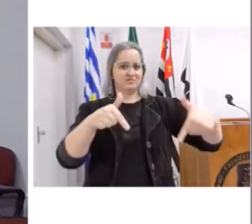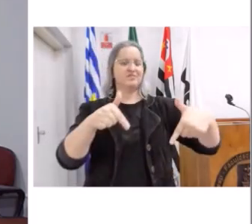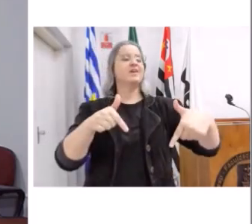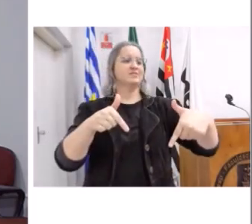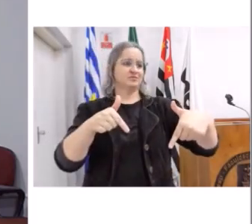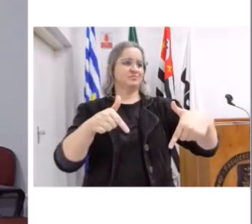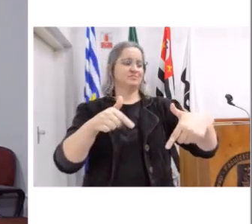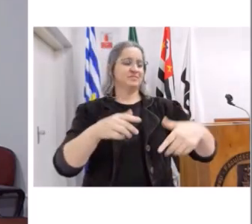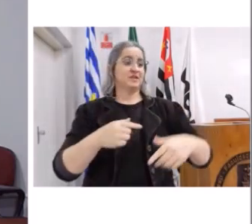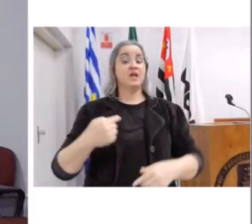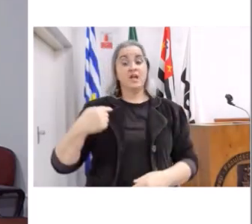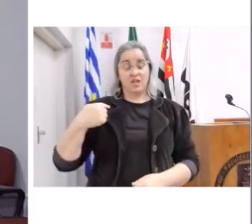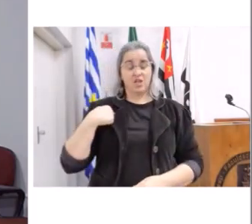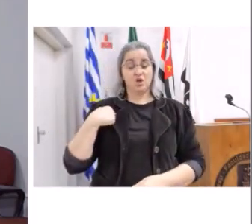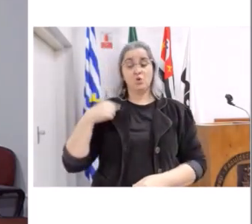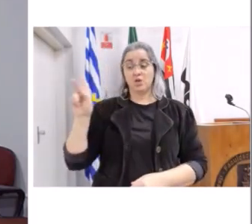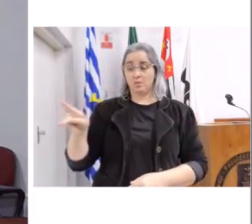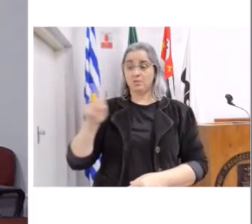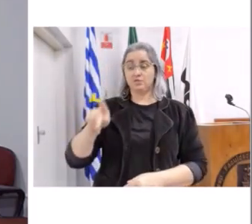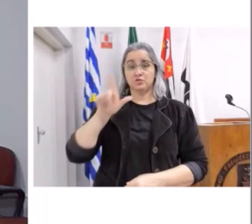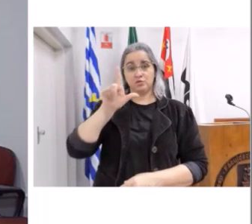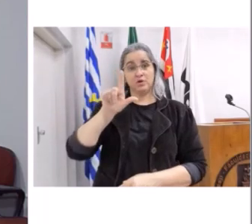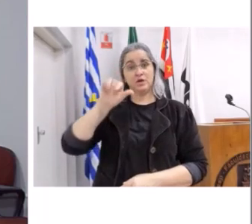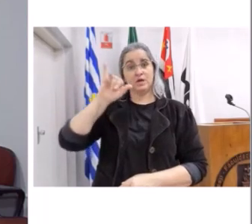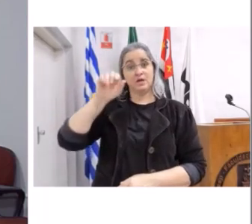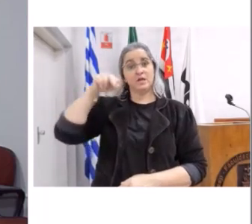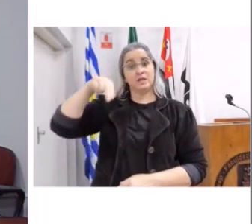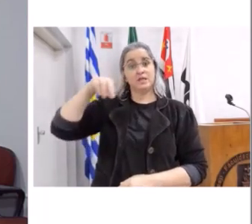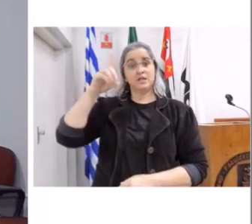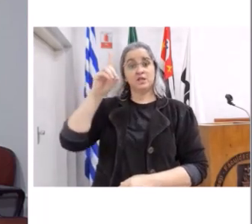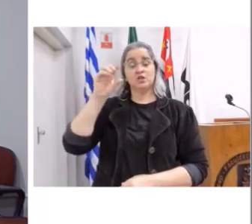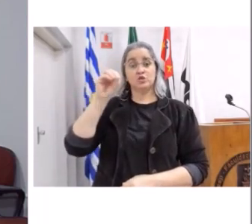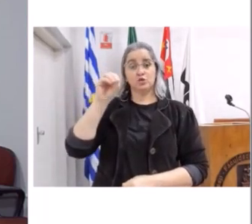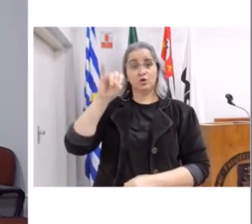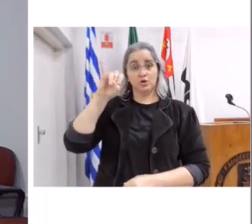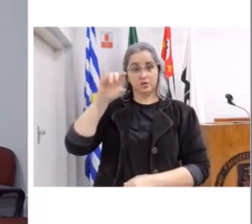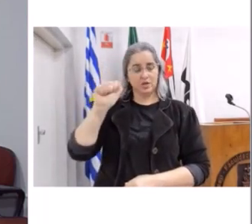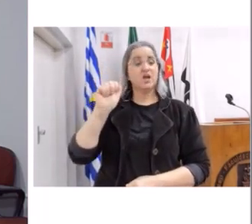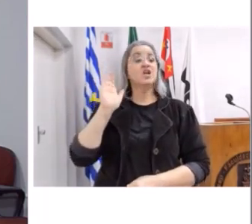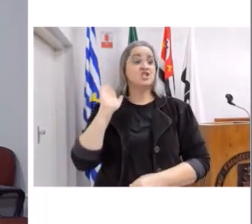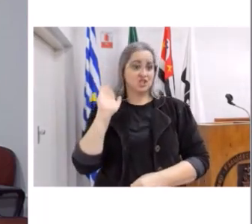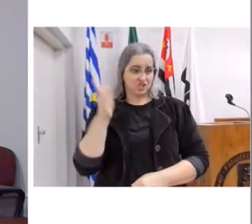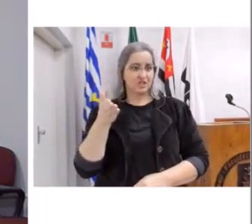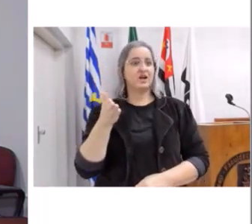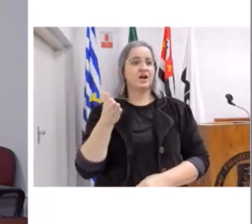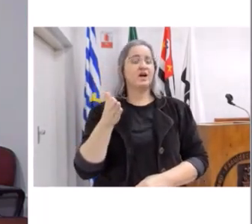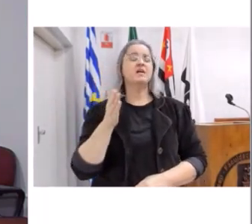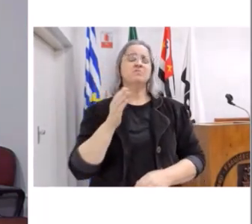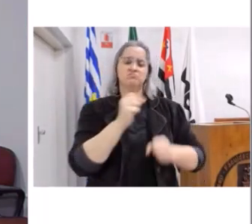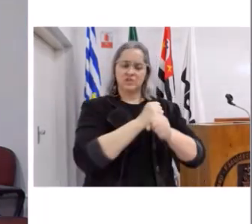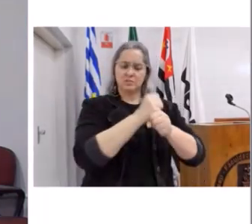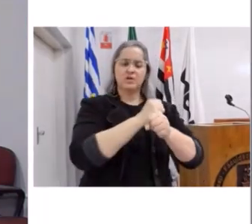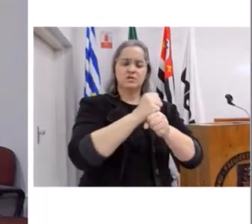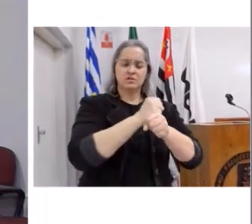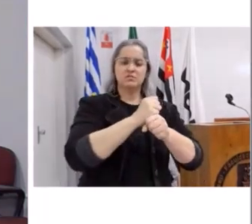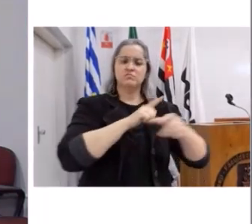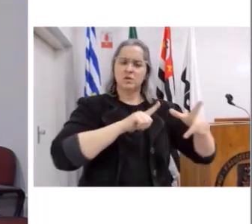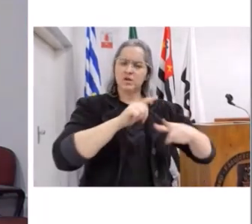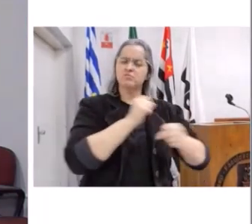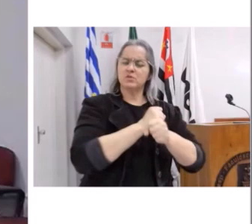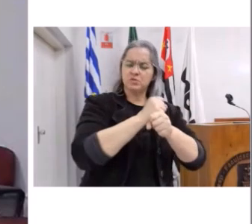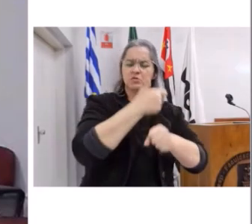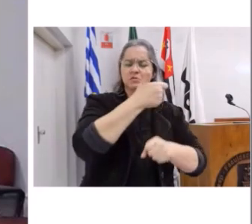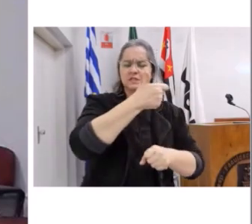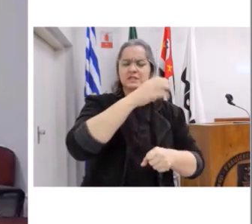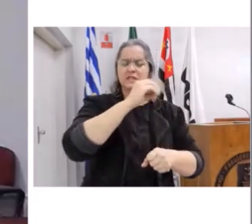E eu e a professora Lindóia fomos dessa primeira instância, nós já tínhamos trabalhado mais de 10 anos com esse grupo, então